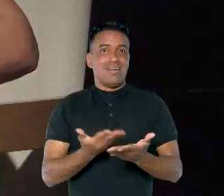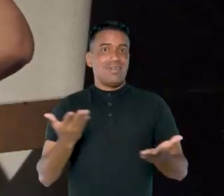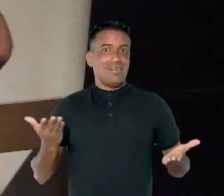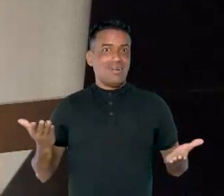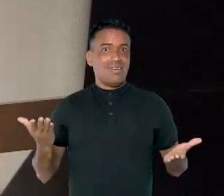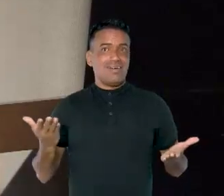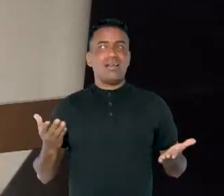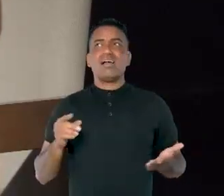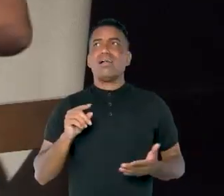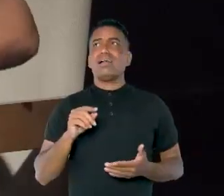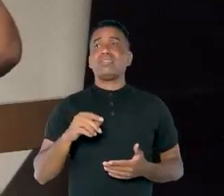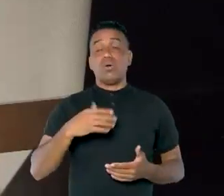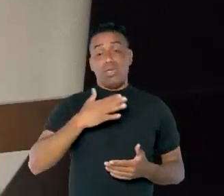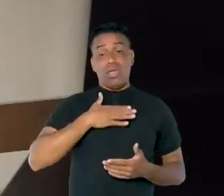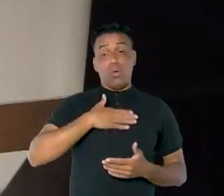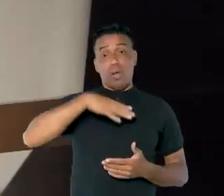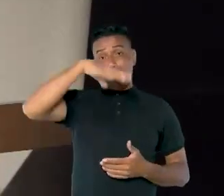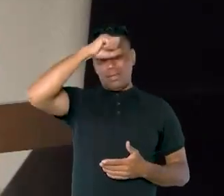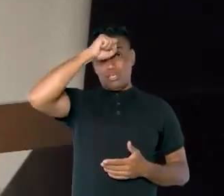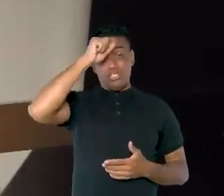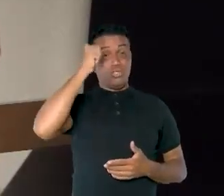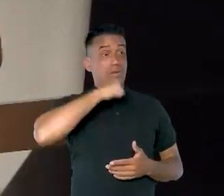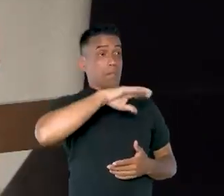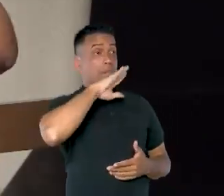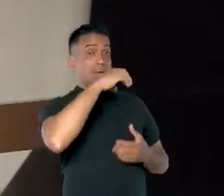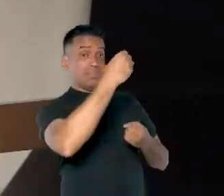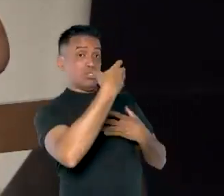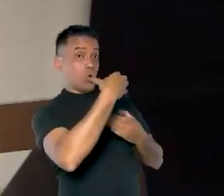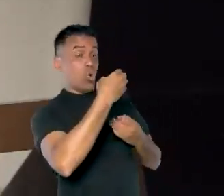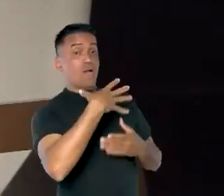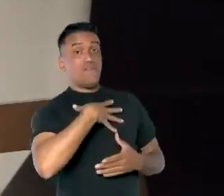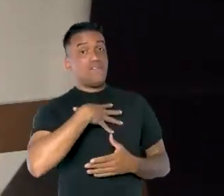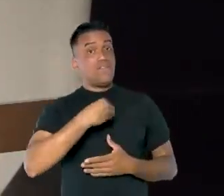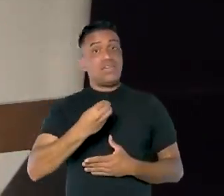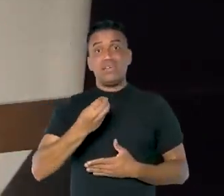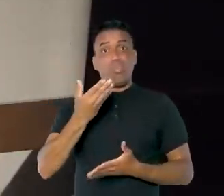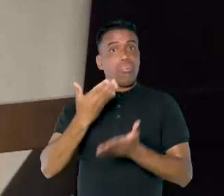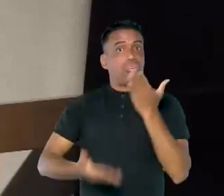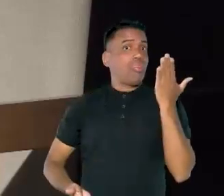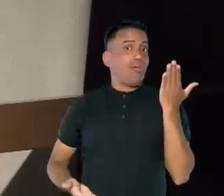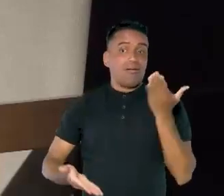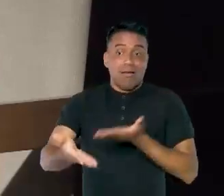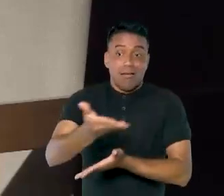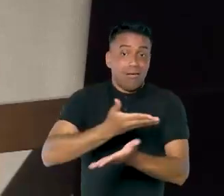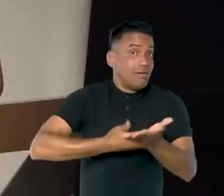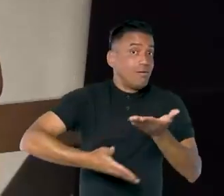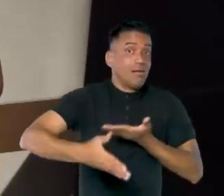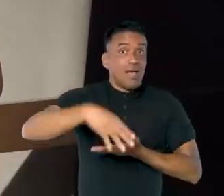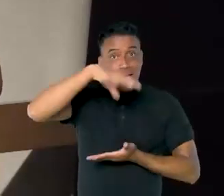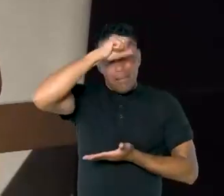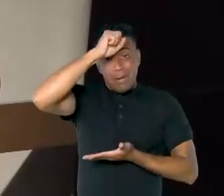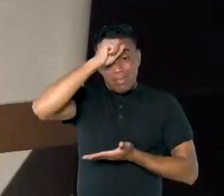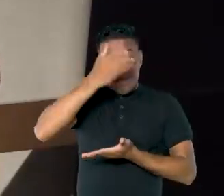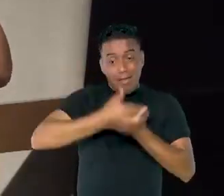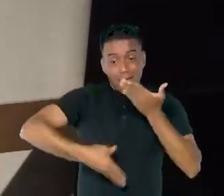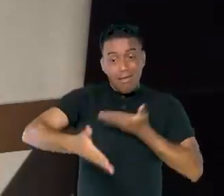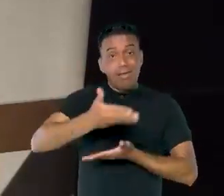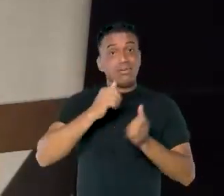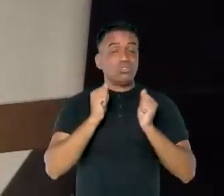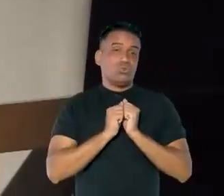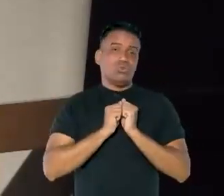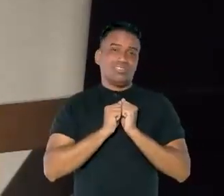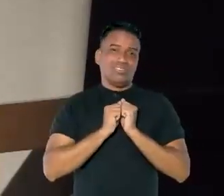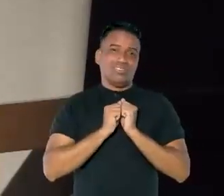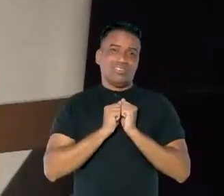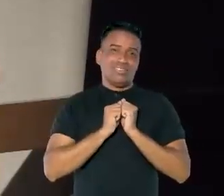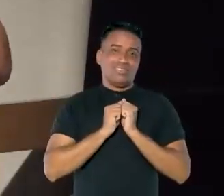Então, o que eu aprendi com a minha mãe, os nossos filhos hoje não têm mais esse tempo de aprender com a gente, né? Então, por